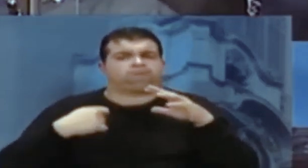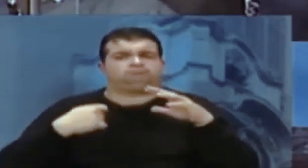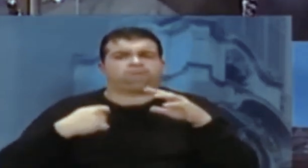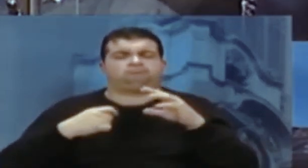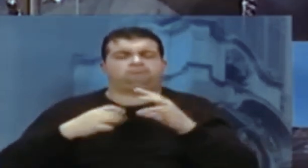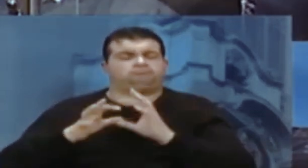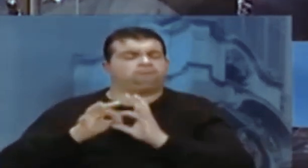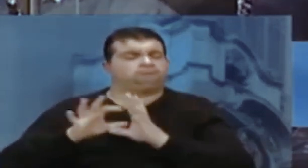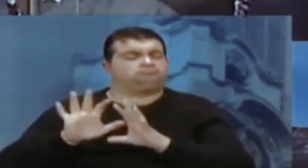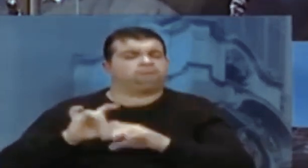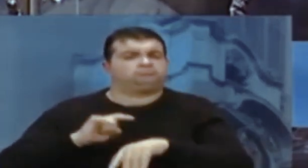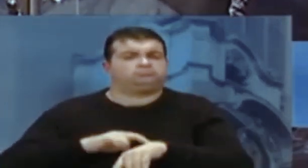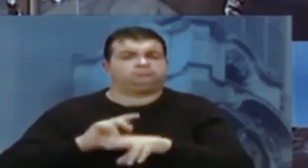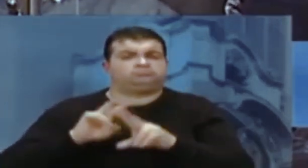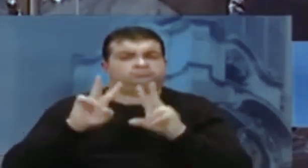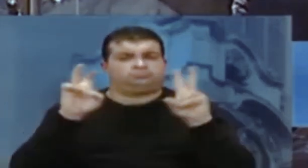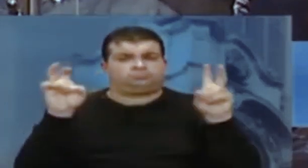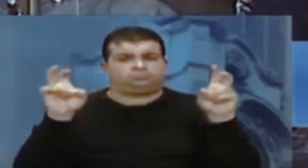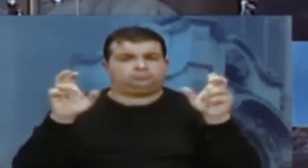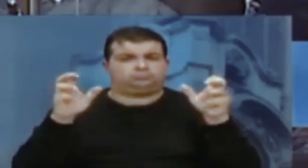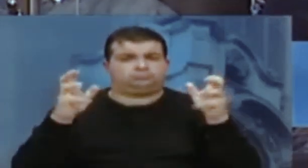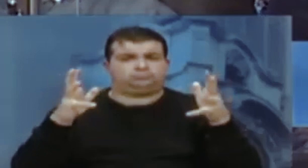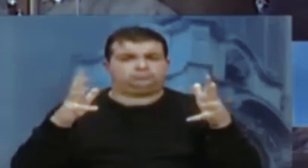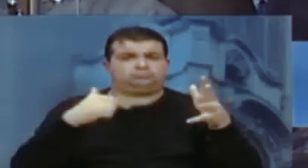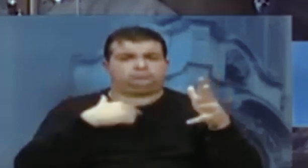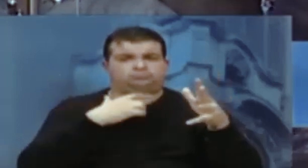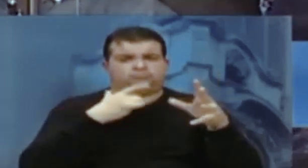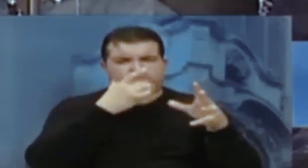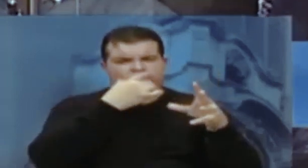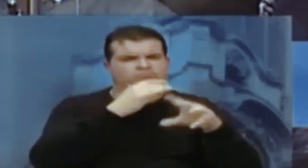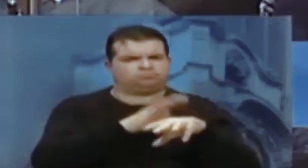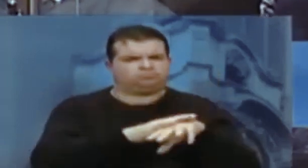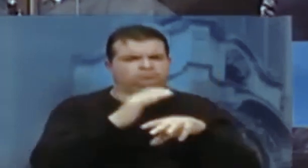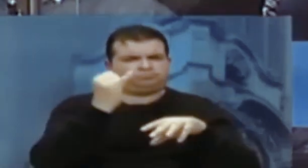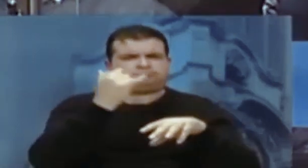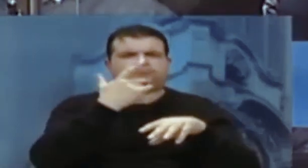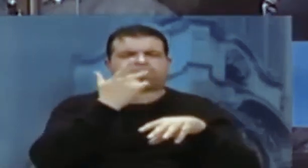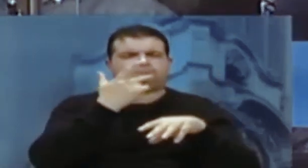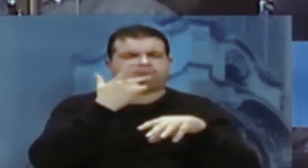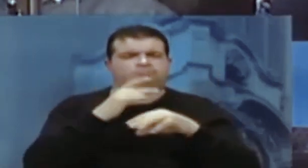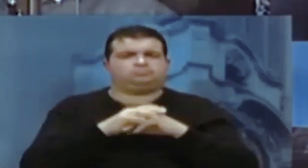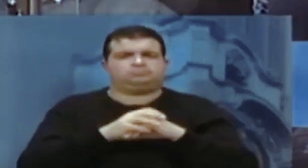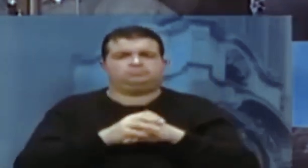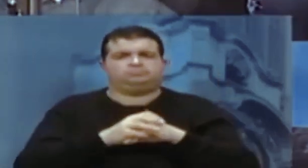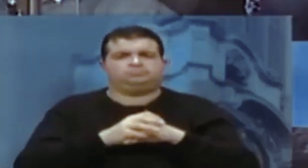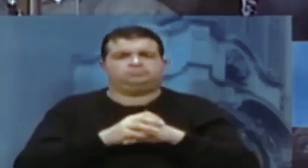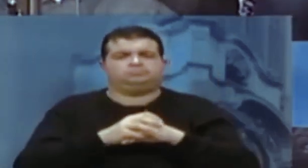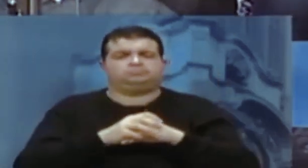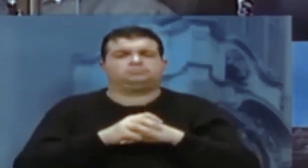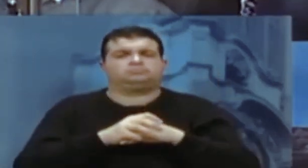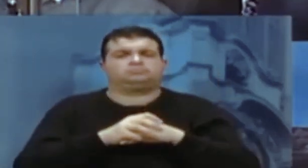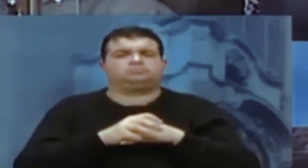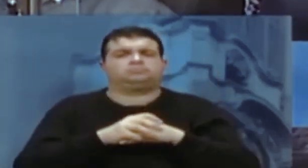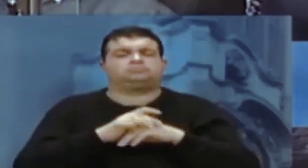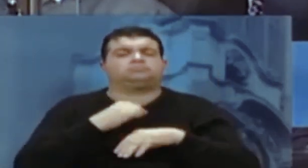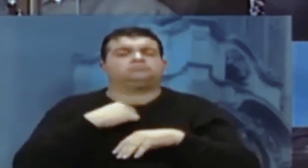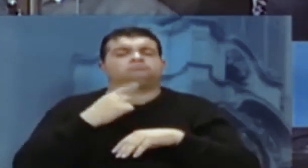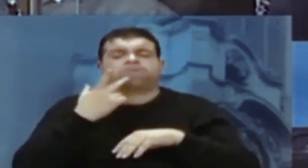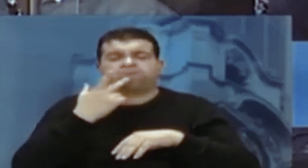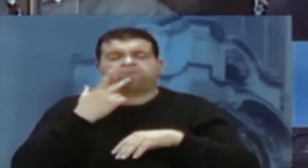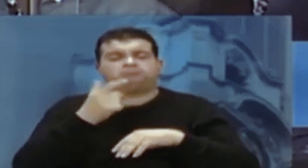abrir mão do tema, no meu entender, mais relevante que eu vim a falar aqui, para tratar